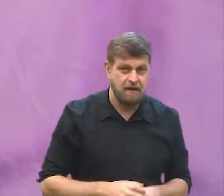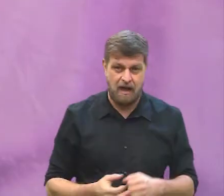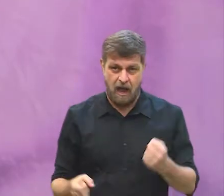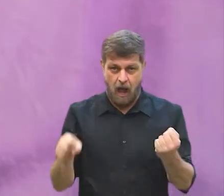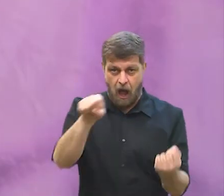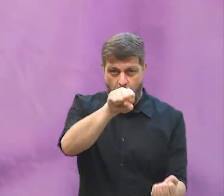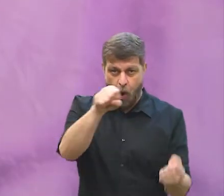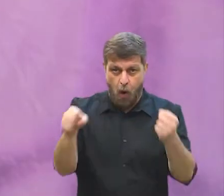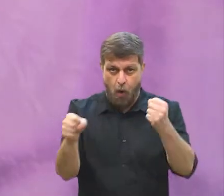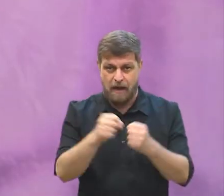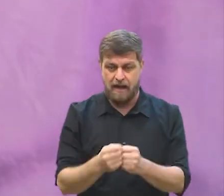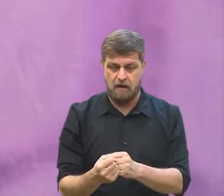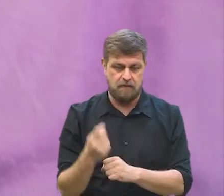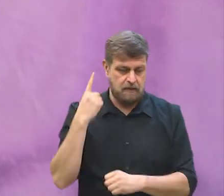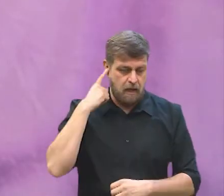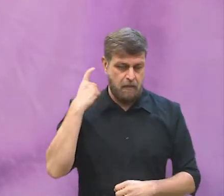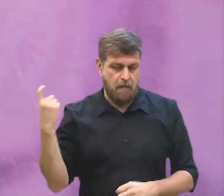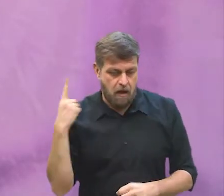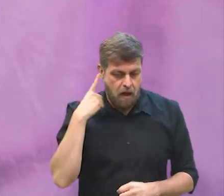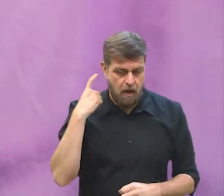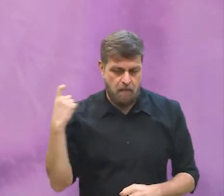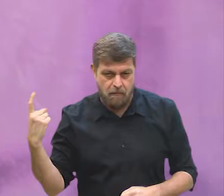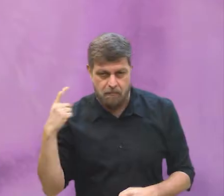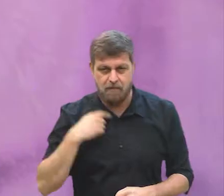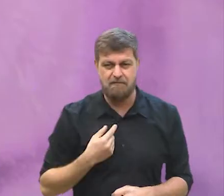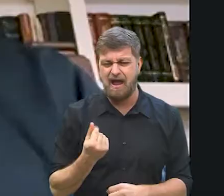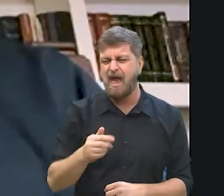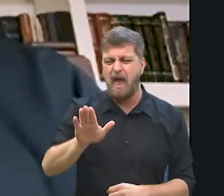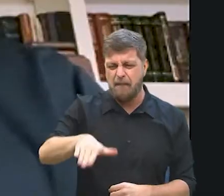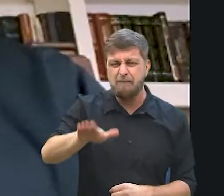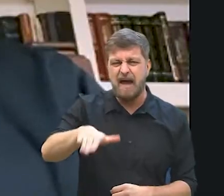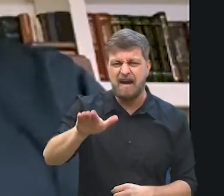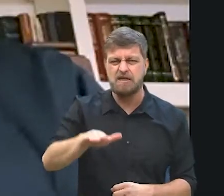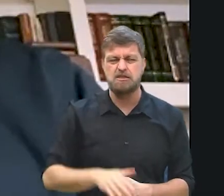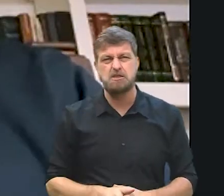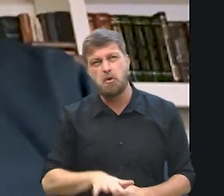tem que apitam. Isso é velho, é baratinho, o pessoal